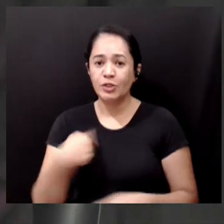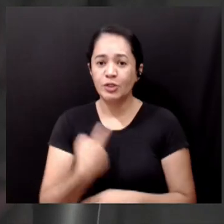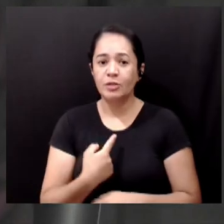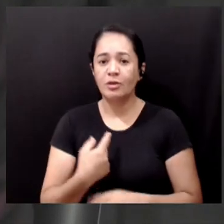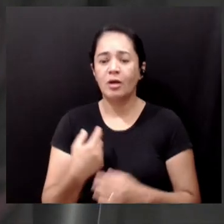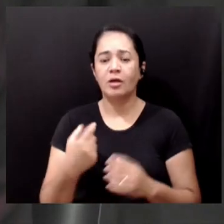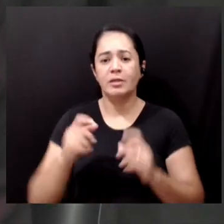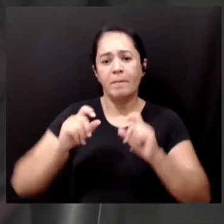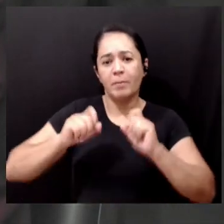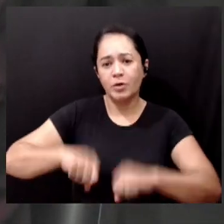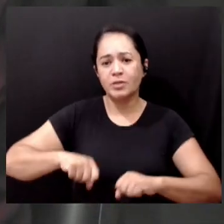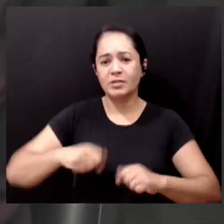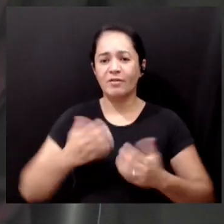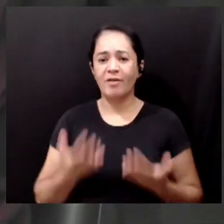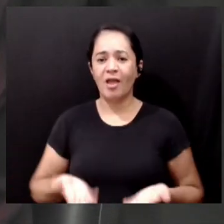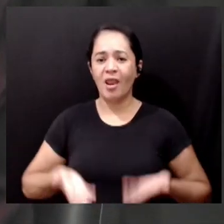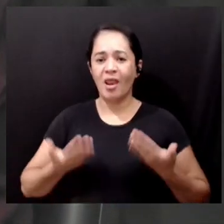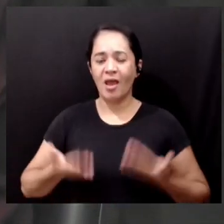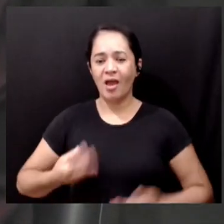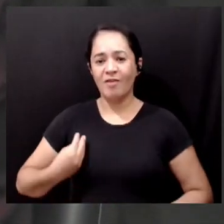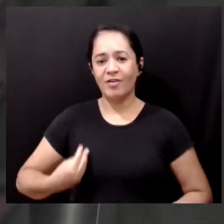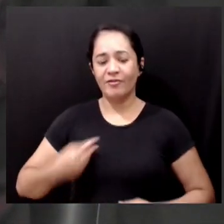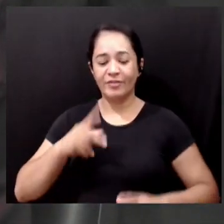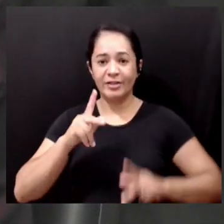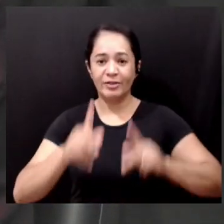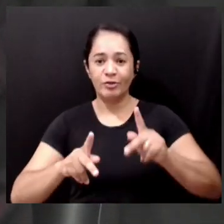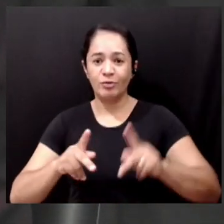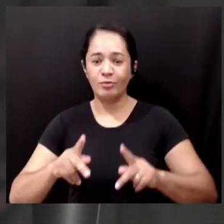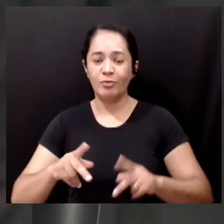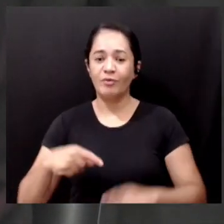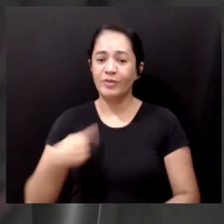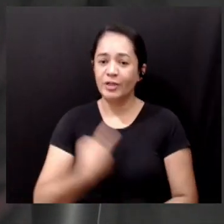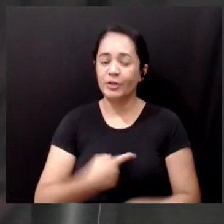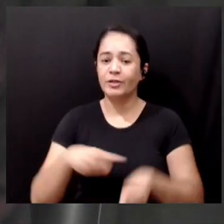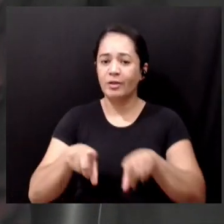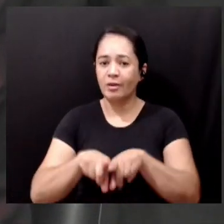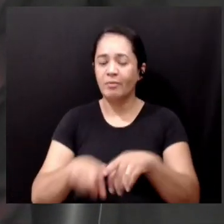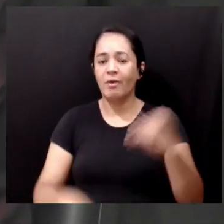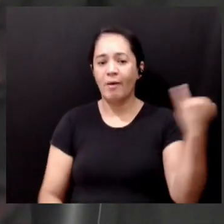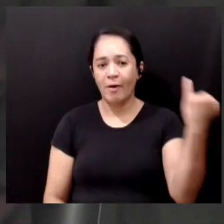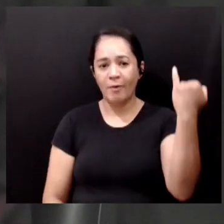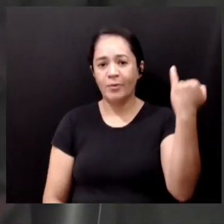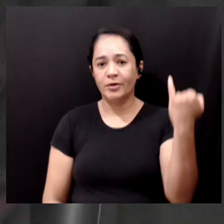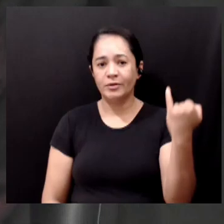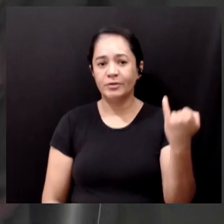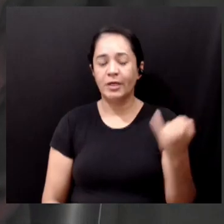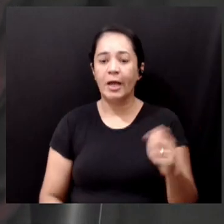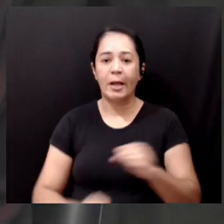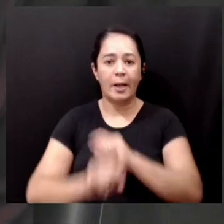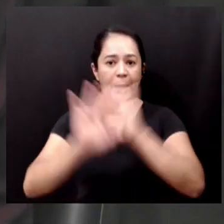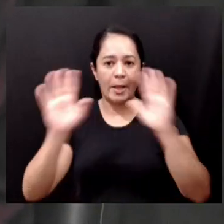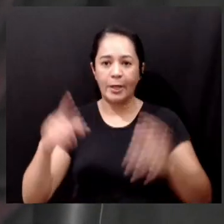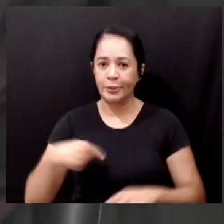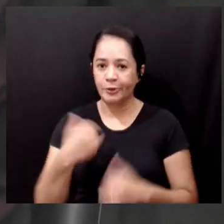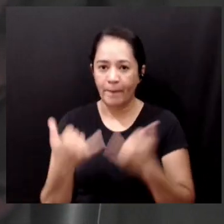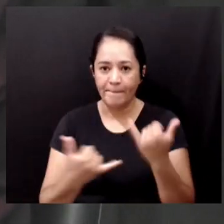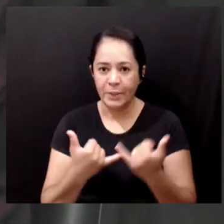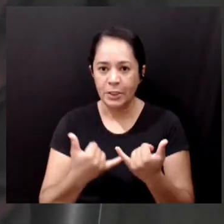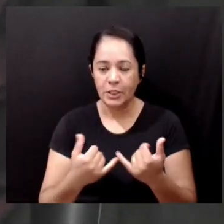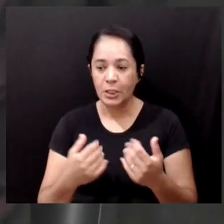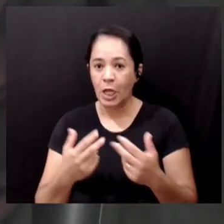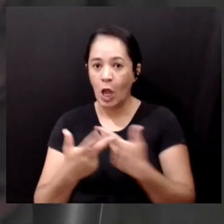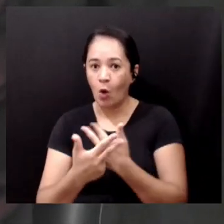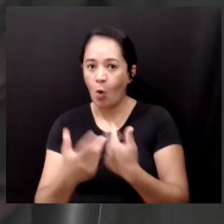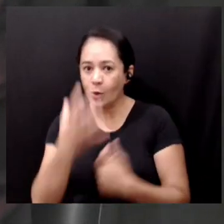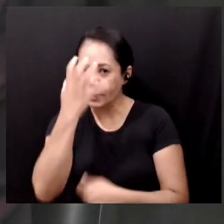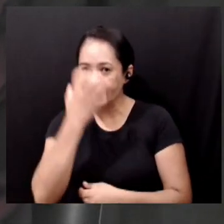pessoas e a nossa também, eu acho que é importante. Óbvio que nós não vamos ficar brincando com coisa séria, não Sim, devemos brincar com coisas sérias. Mas em